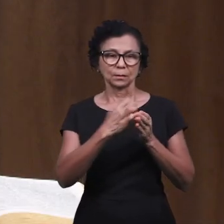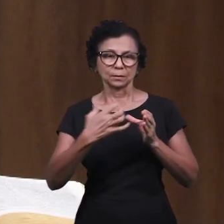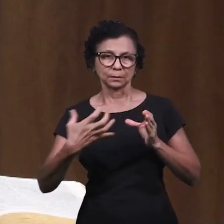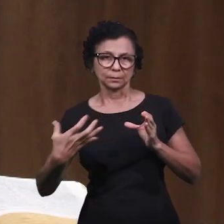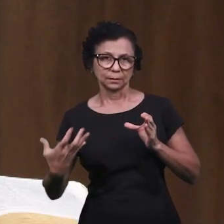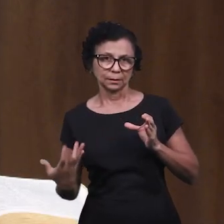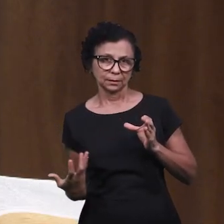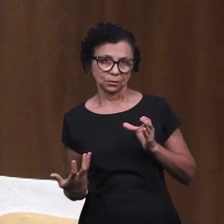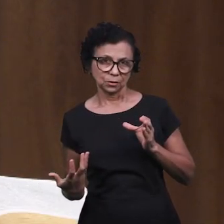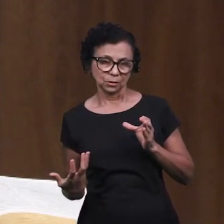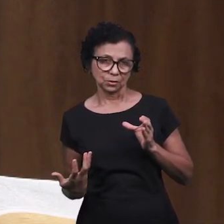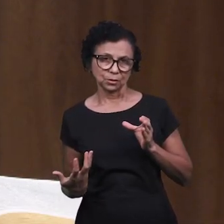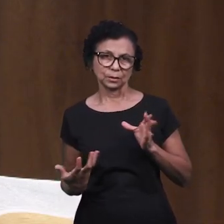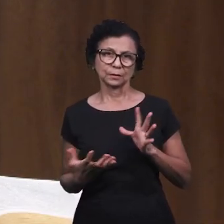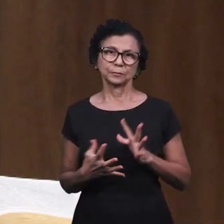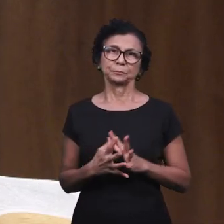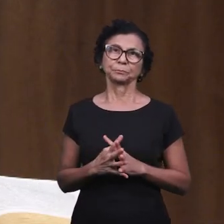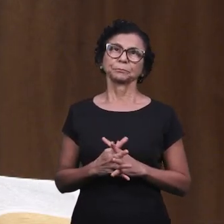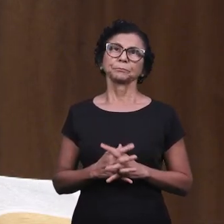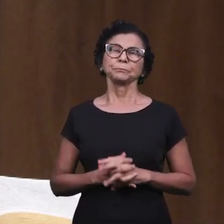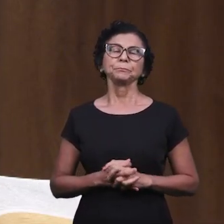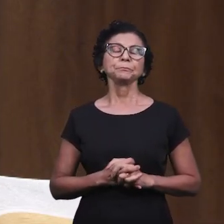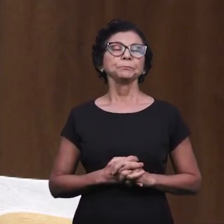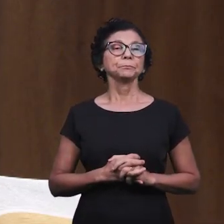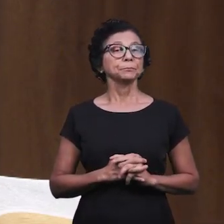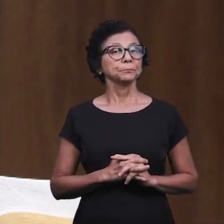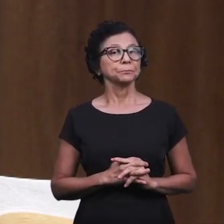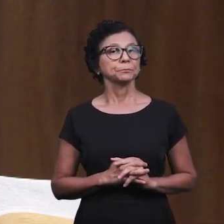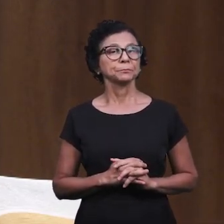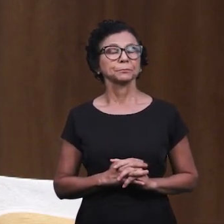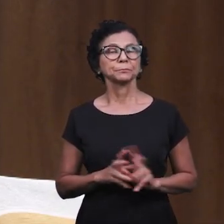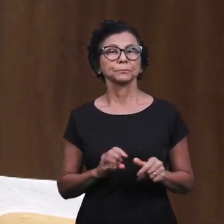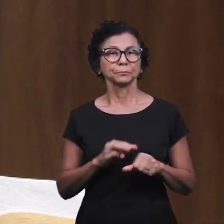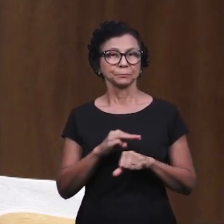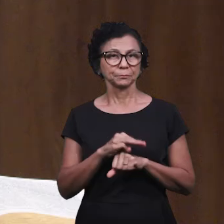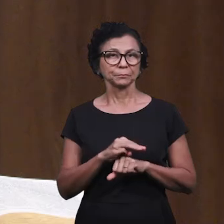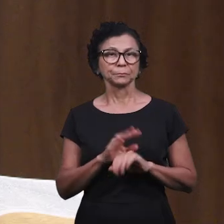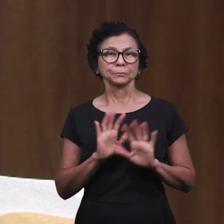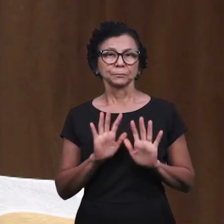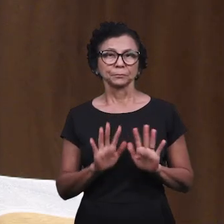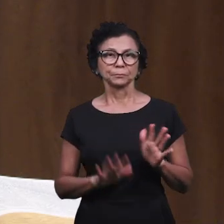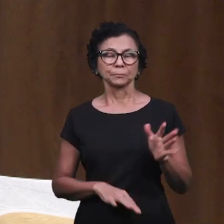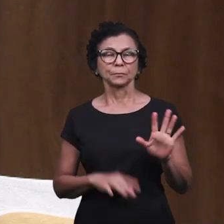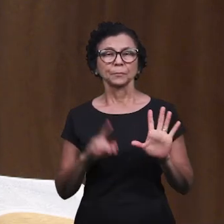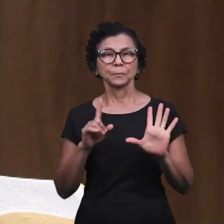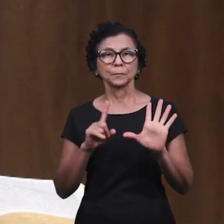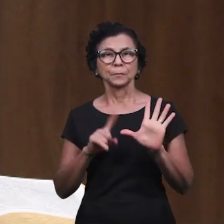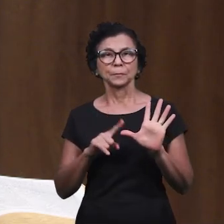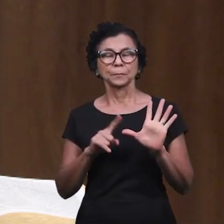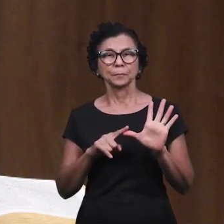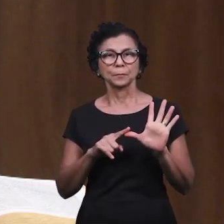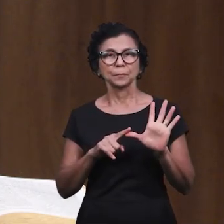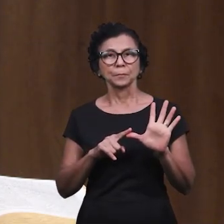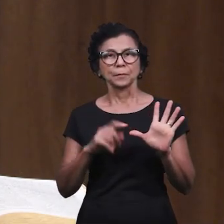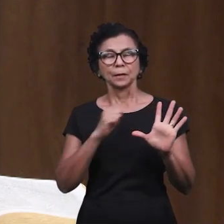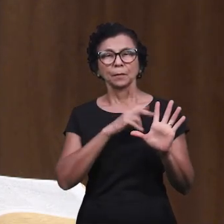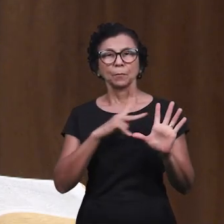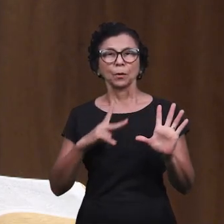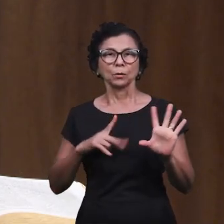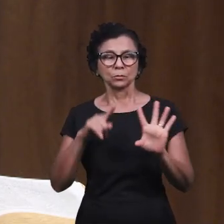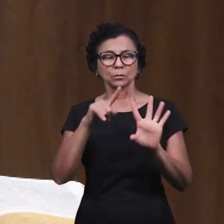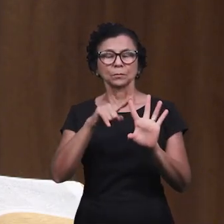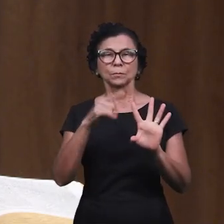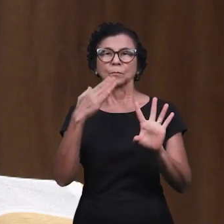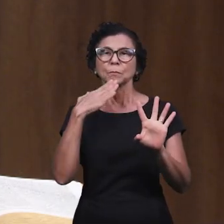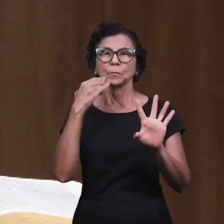essa classificação do ministério da palavra. Então, primeiro, apóstolo, né? Segundo,